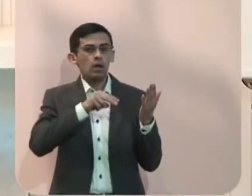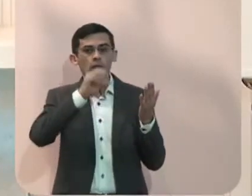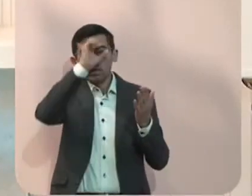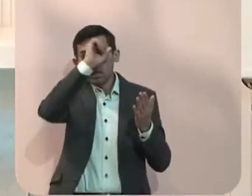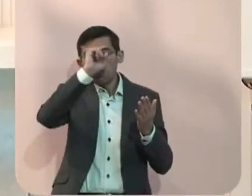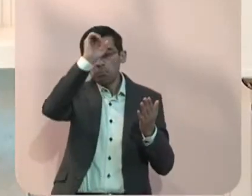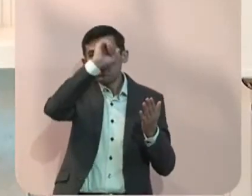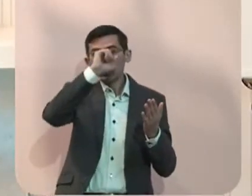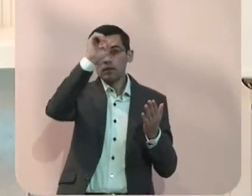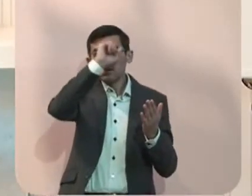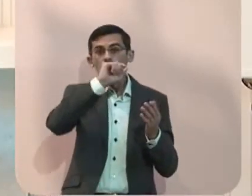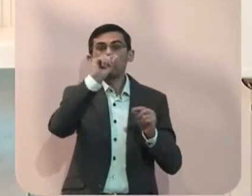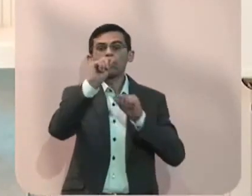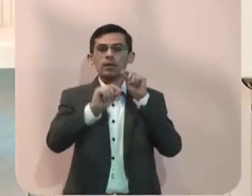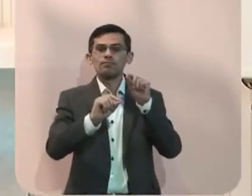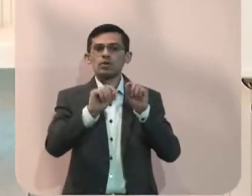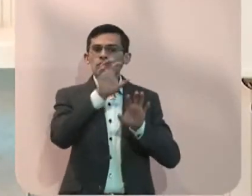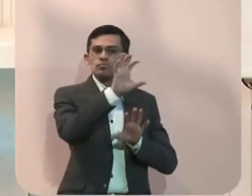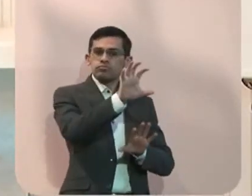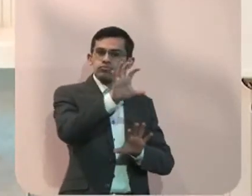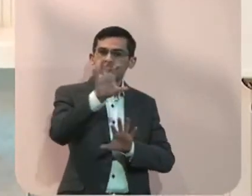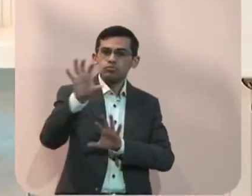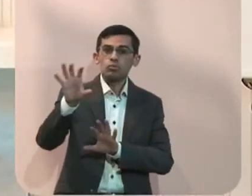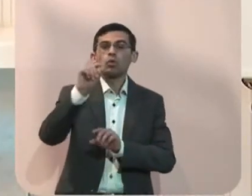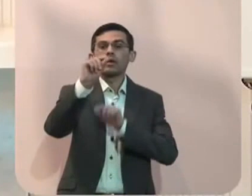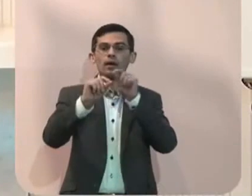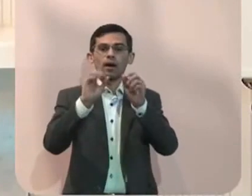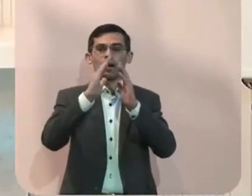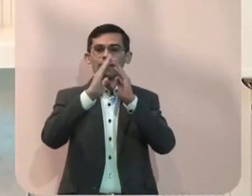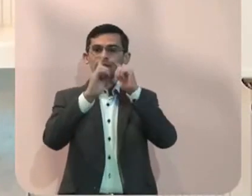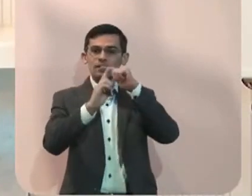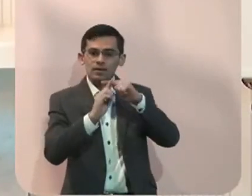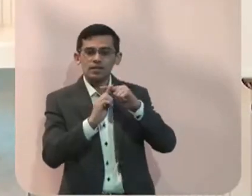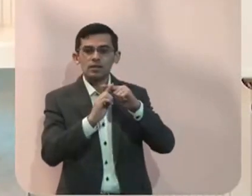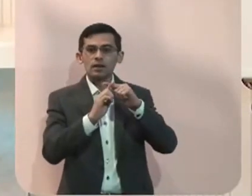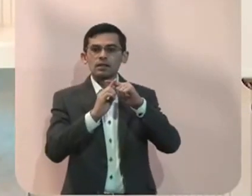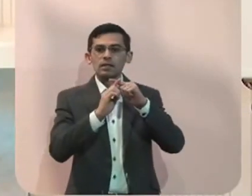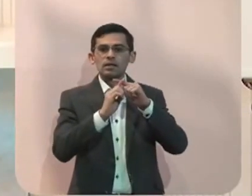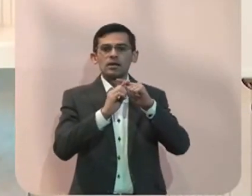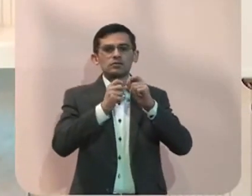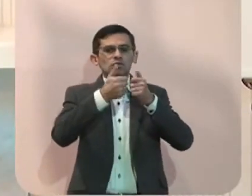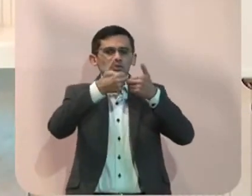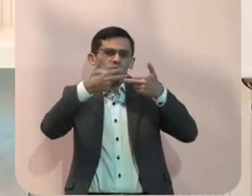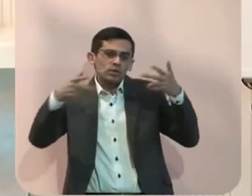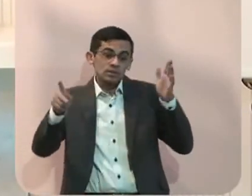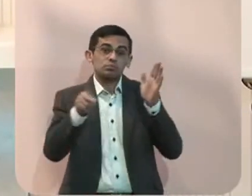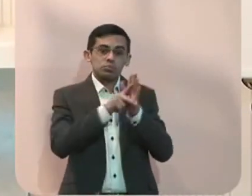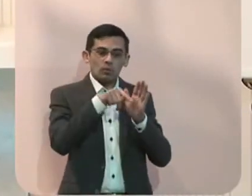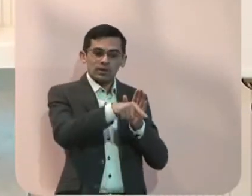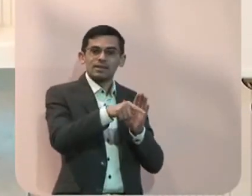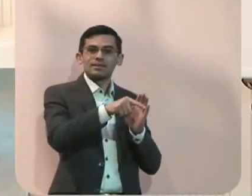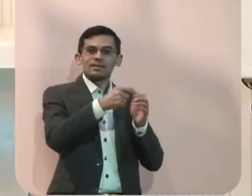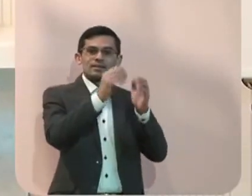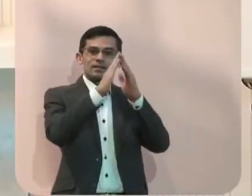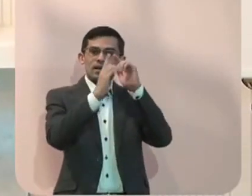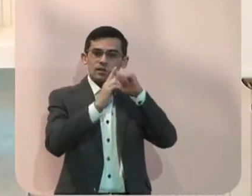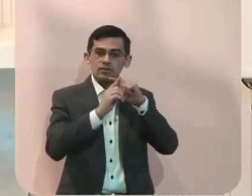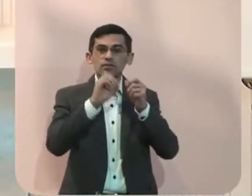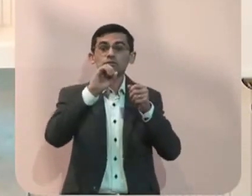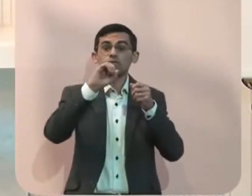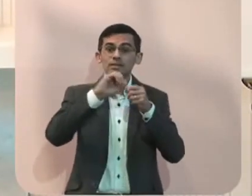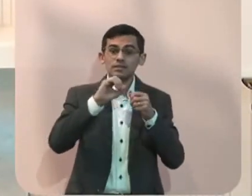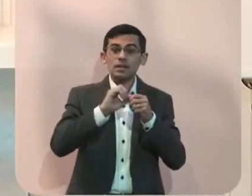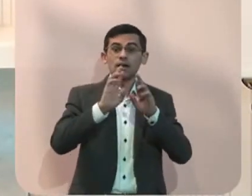aprender quais eram as marcas que faziam essa igreja, quais eram as qualidades que elas tinham, que faziam com que